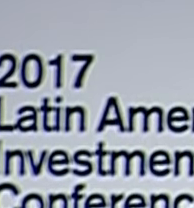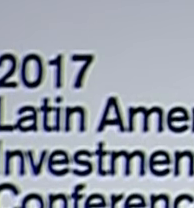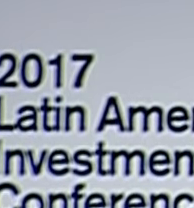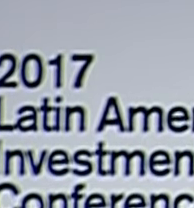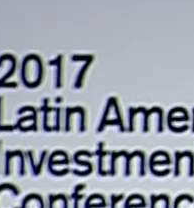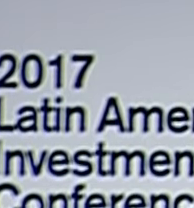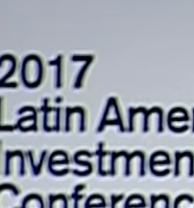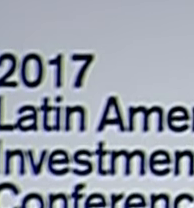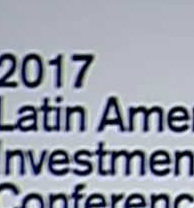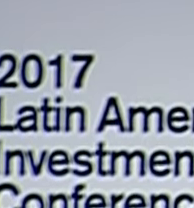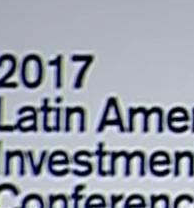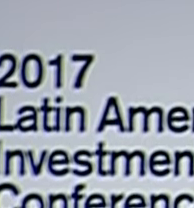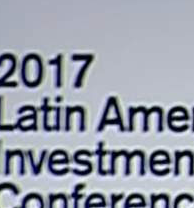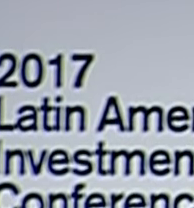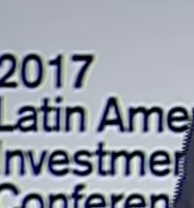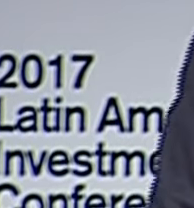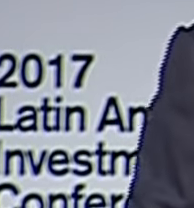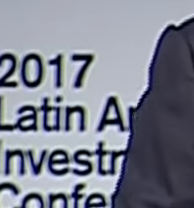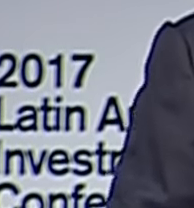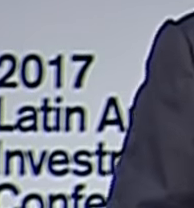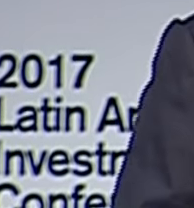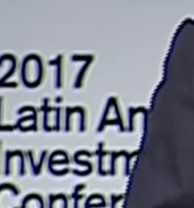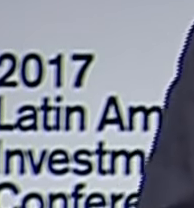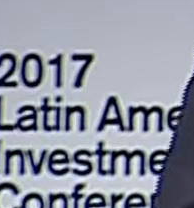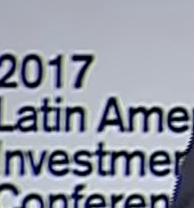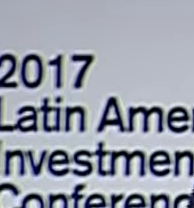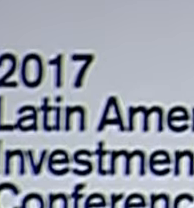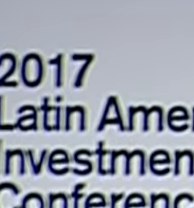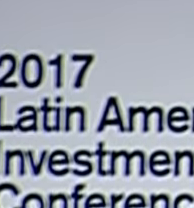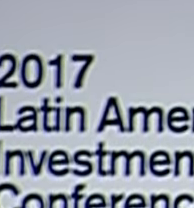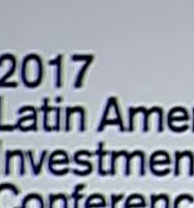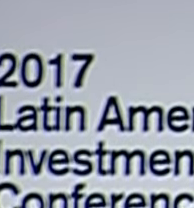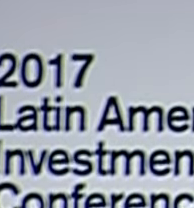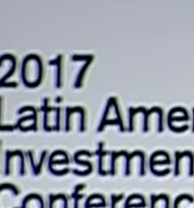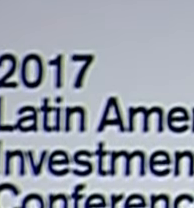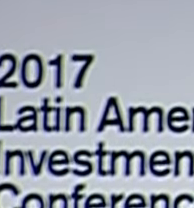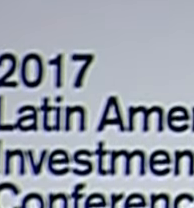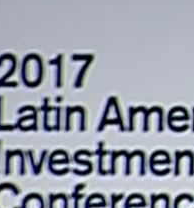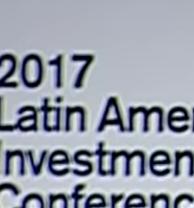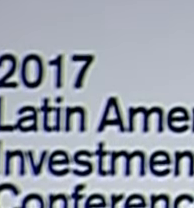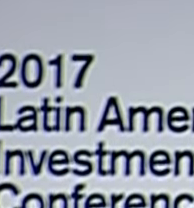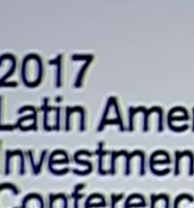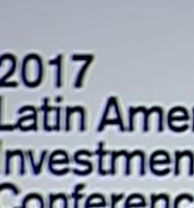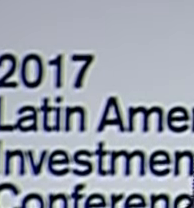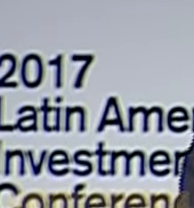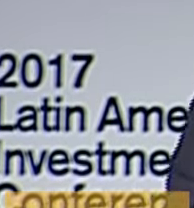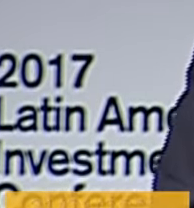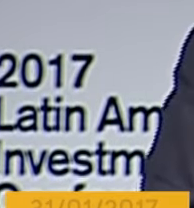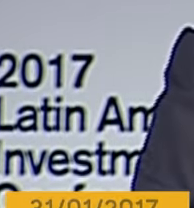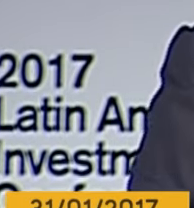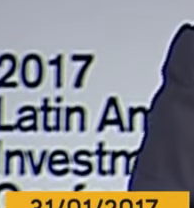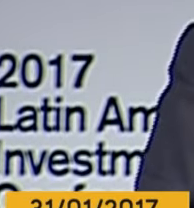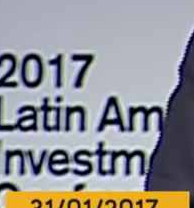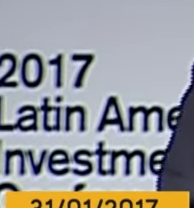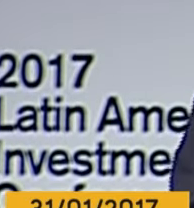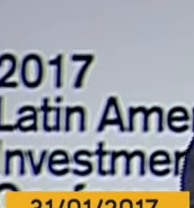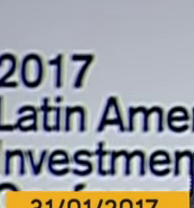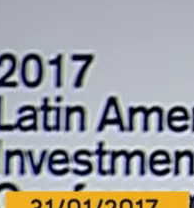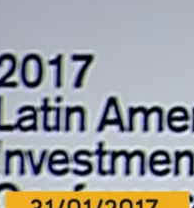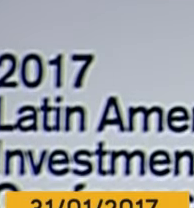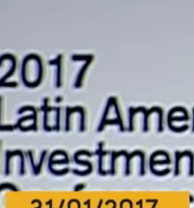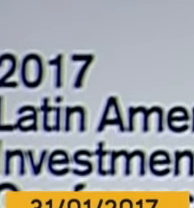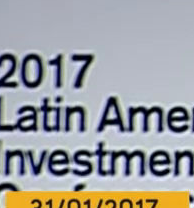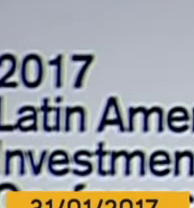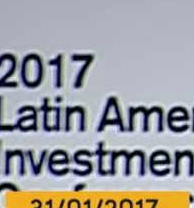241 A proposta de reforma da Previdência a mp 746 do Ensino Médio privatizações e concessões